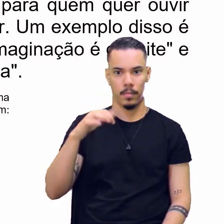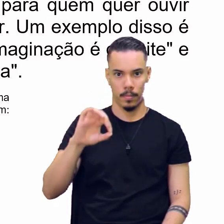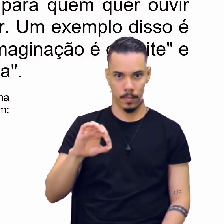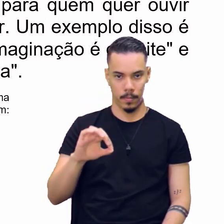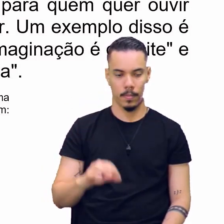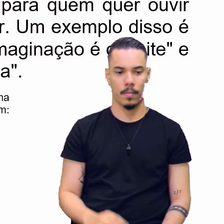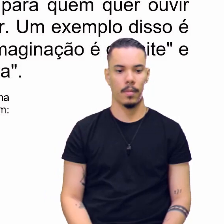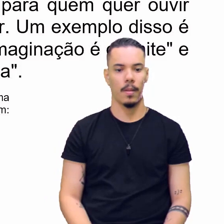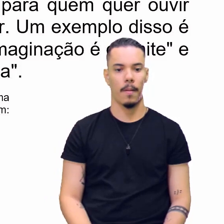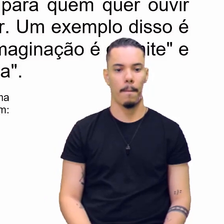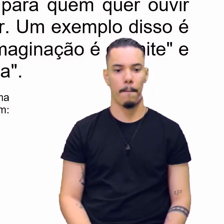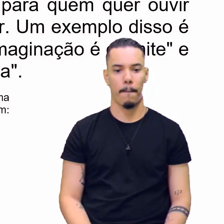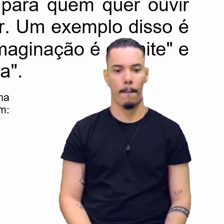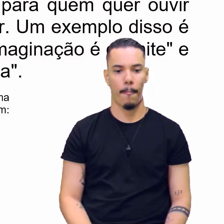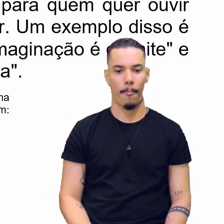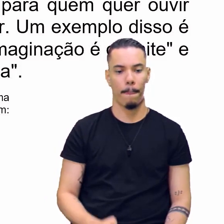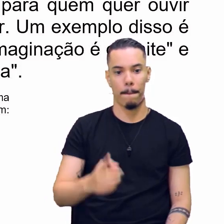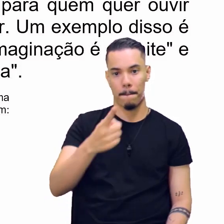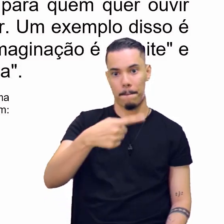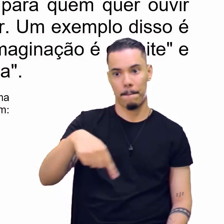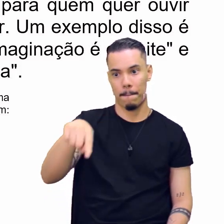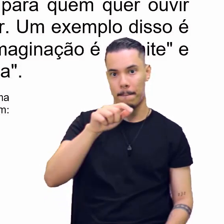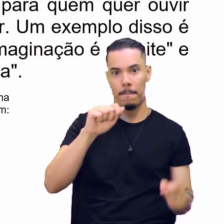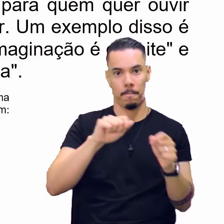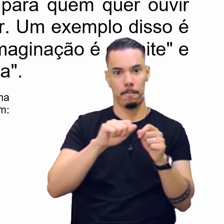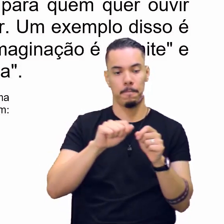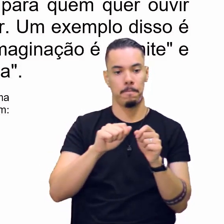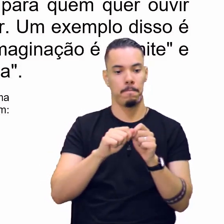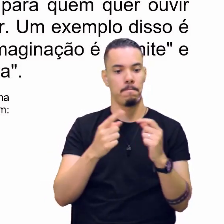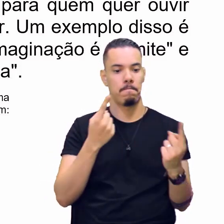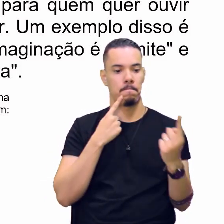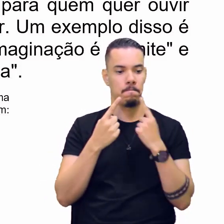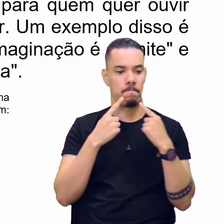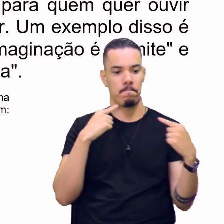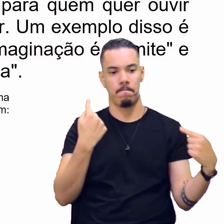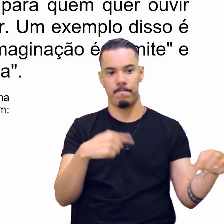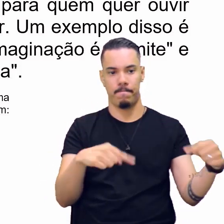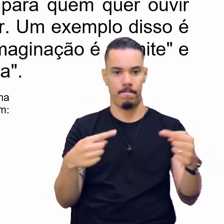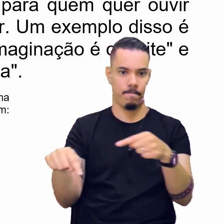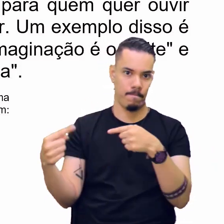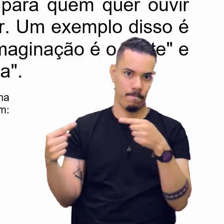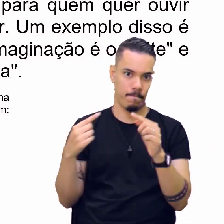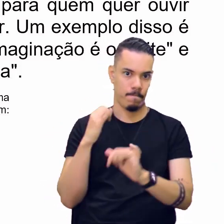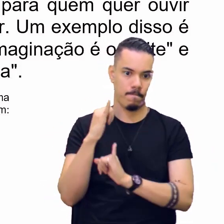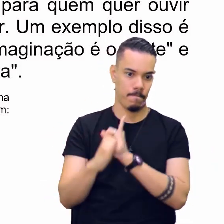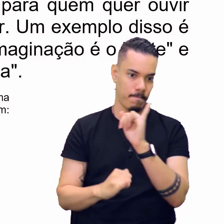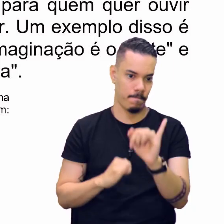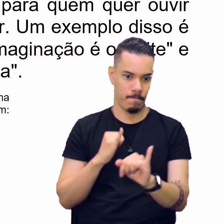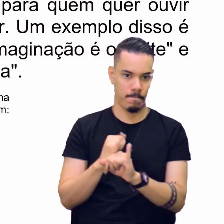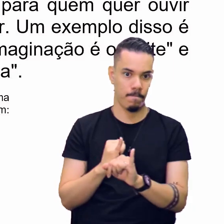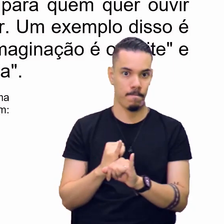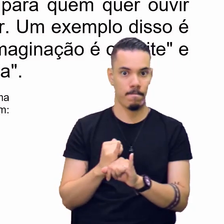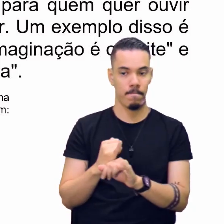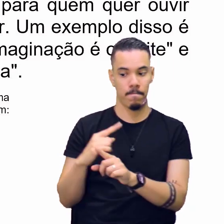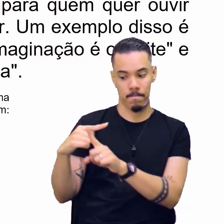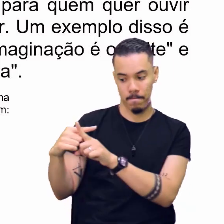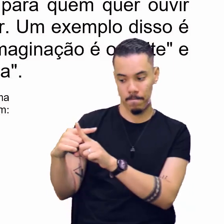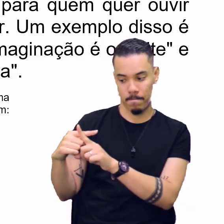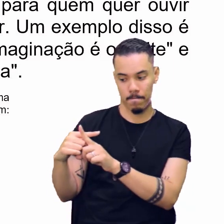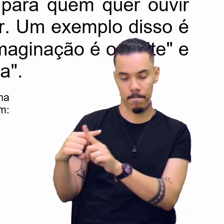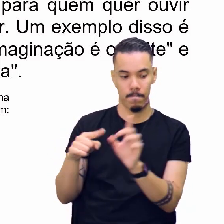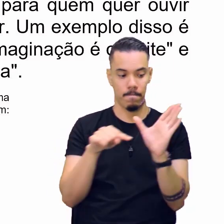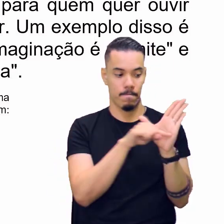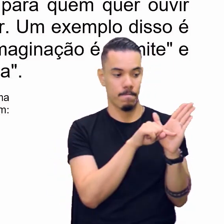2010. Aí você vai fazer esse debate sobre essa questão da internet, né? O ponto positivo e o